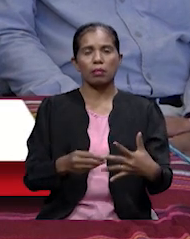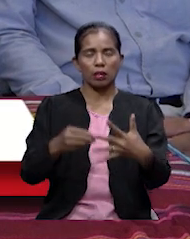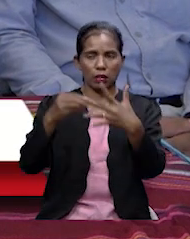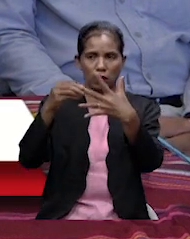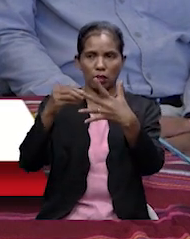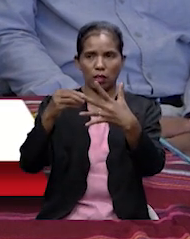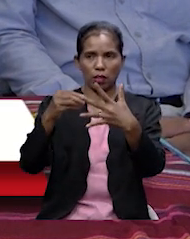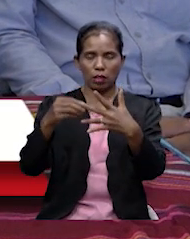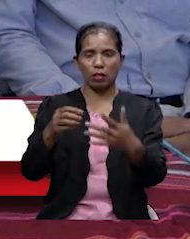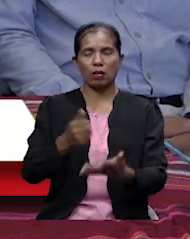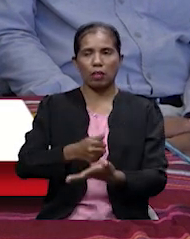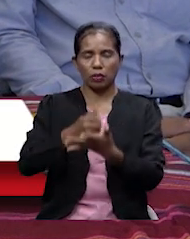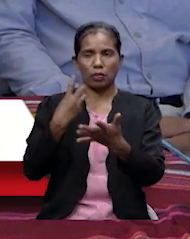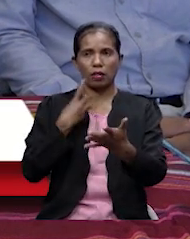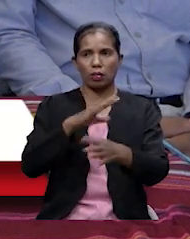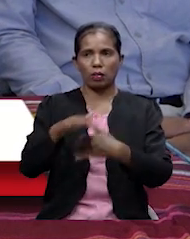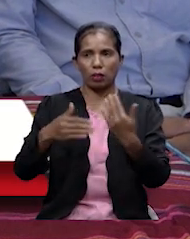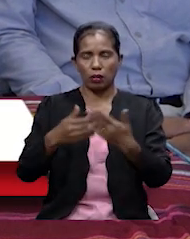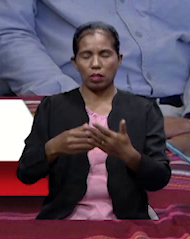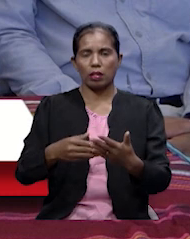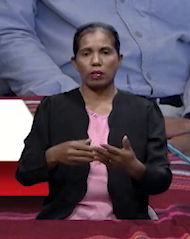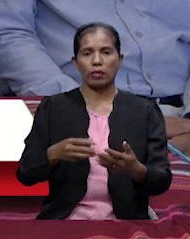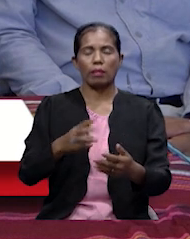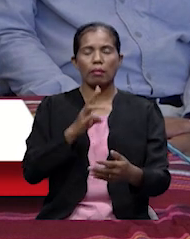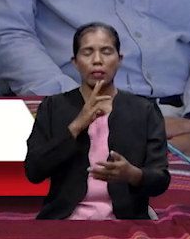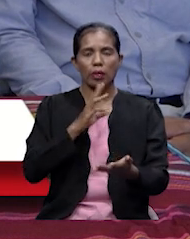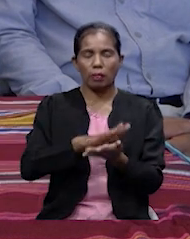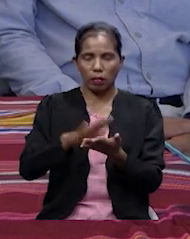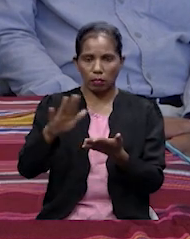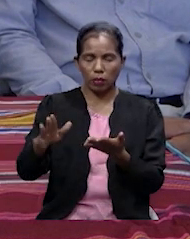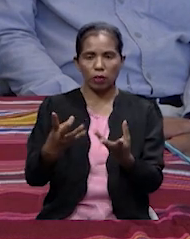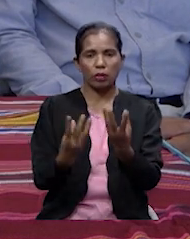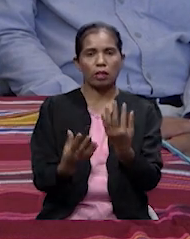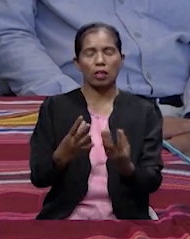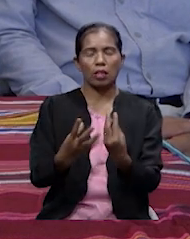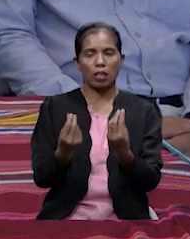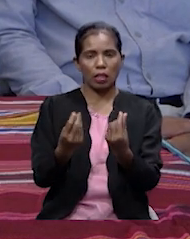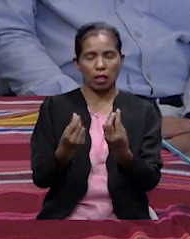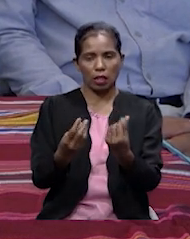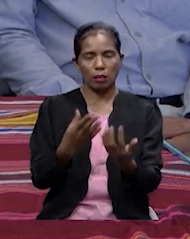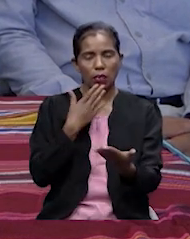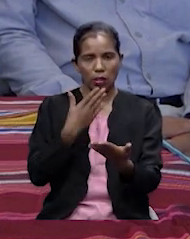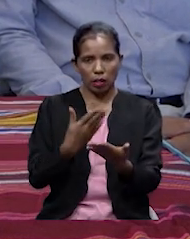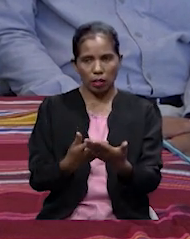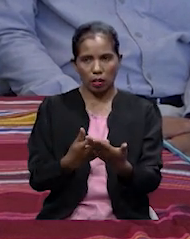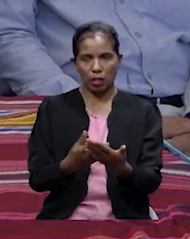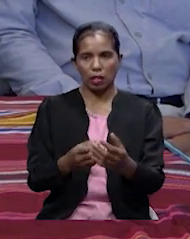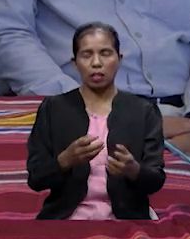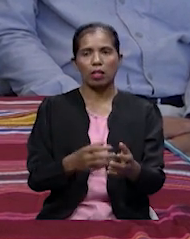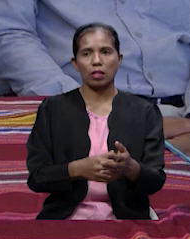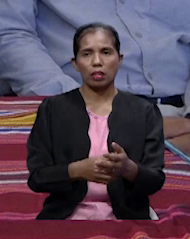atual sustenta aí, tahoto, e a ar, nebemos, bemos, raibokur. Menos poluição depende da cidadão